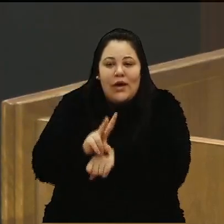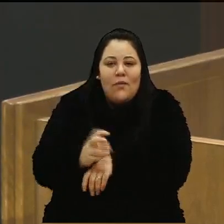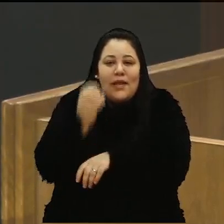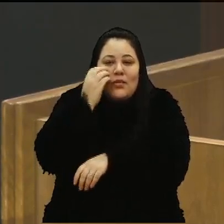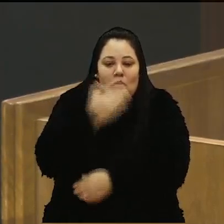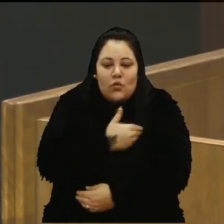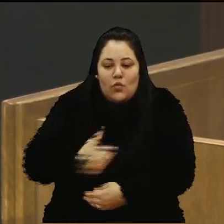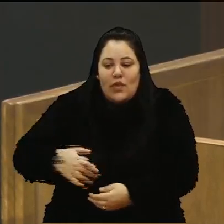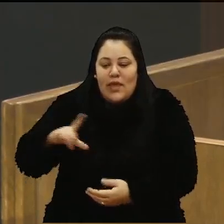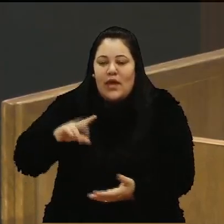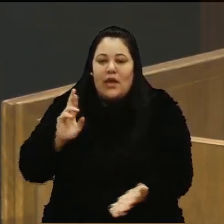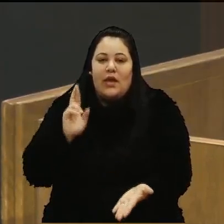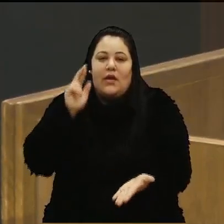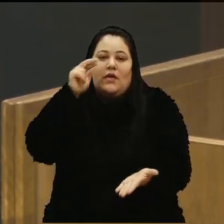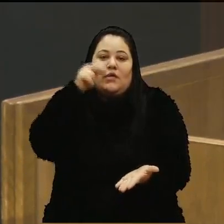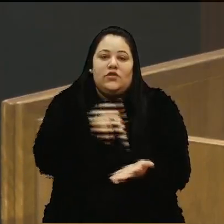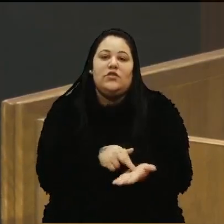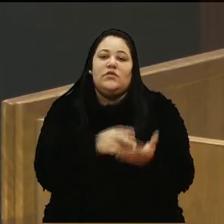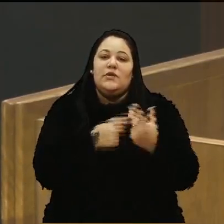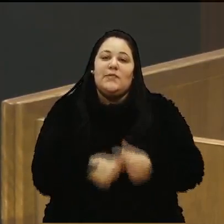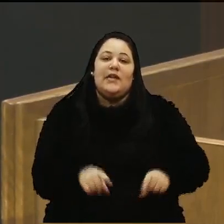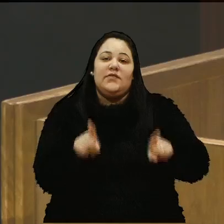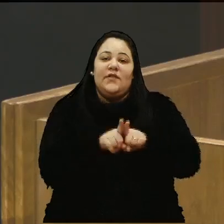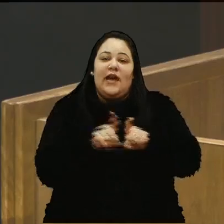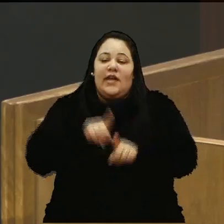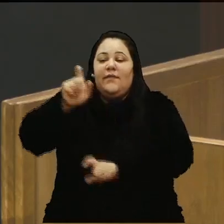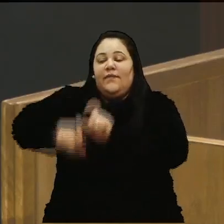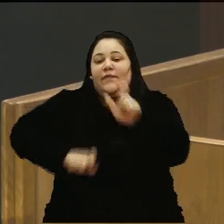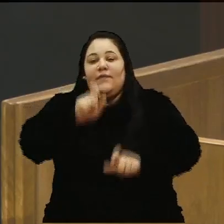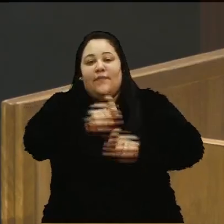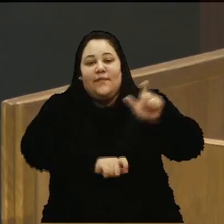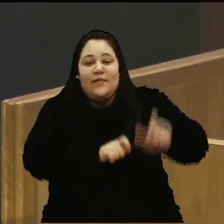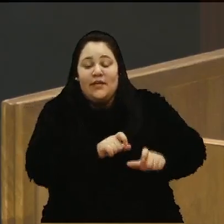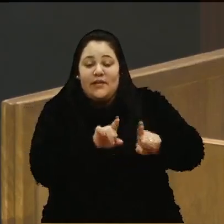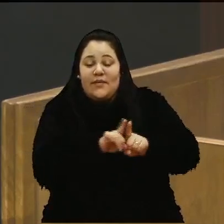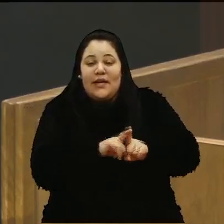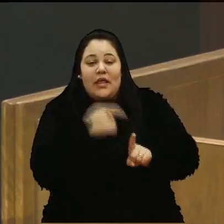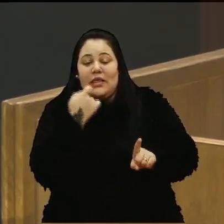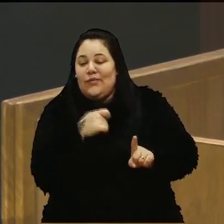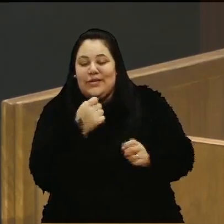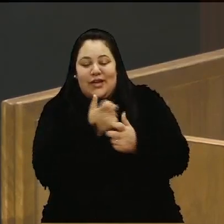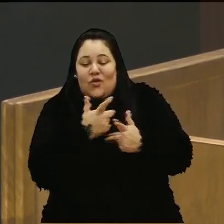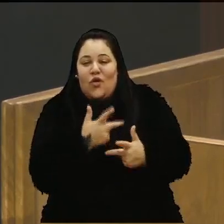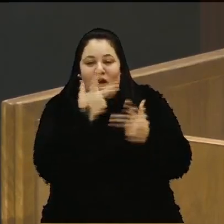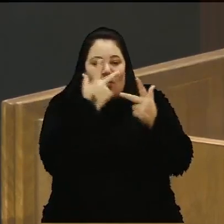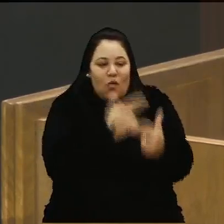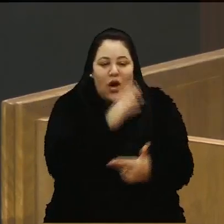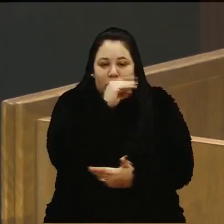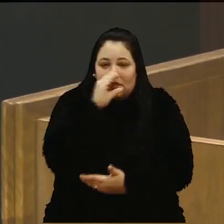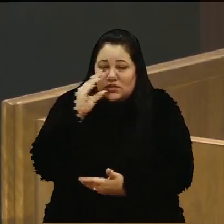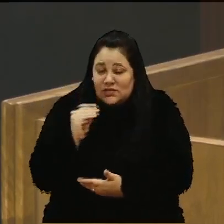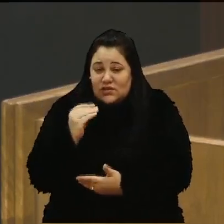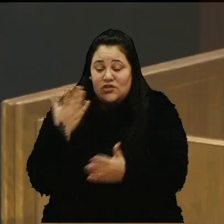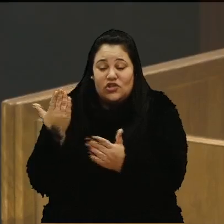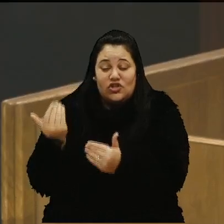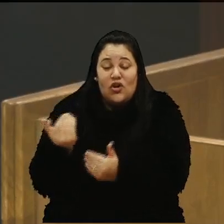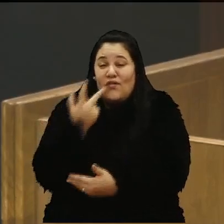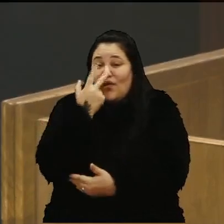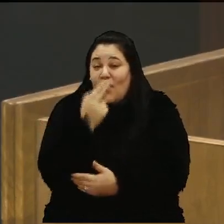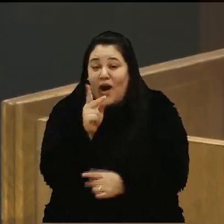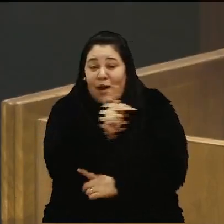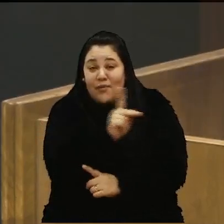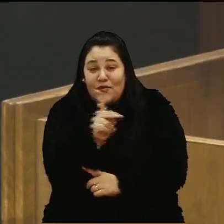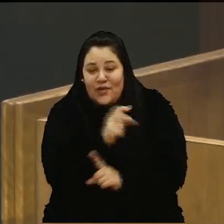realmente o nosso patrimônio, que são as pessoas, né? A gente não precisa que situações como dessa adolescente ou da professora